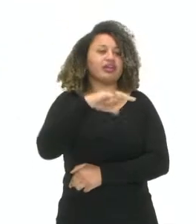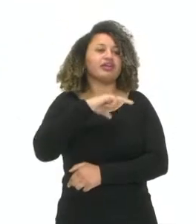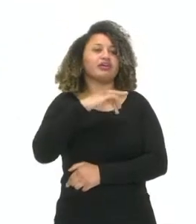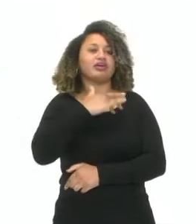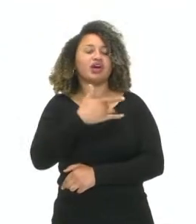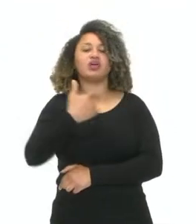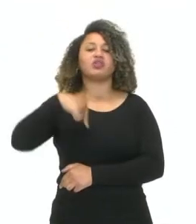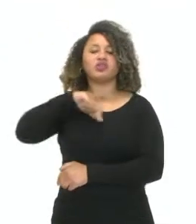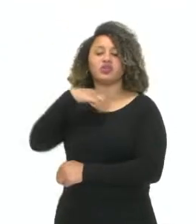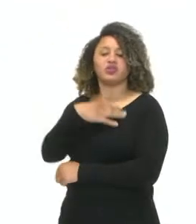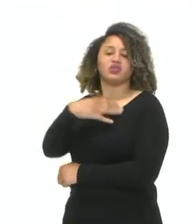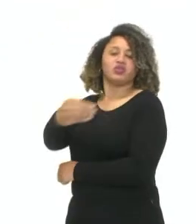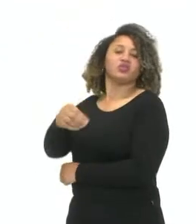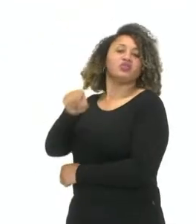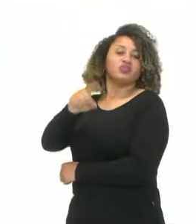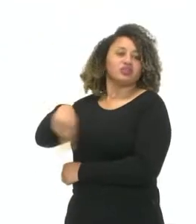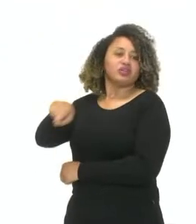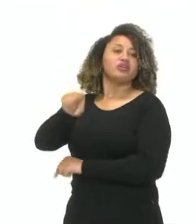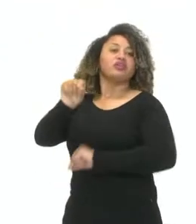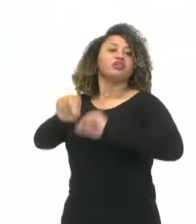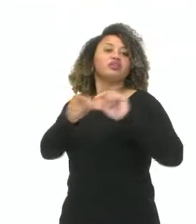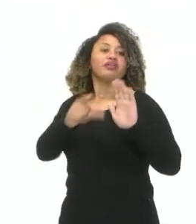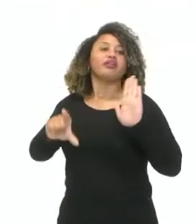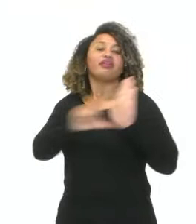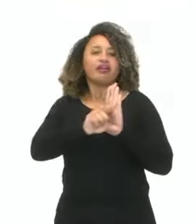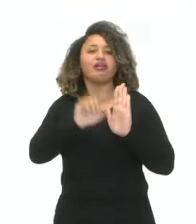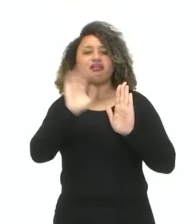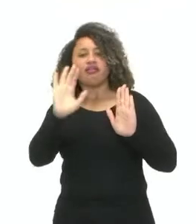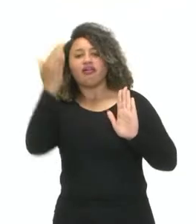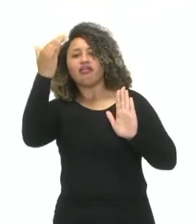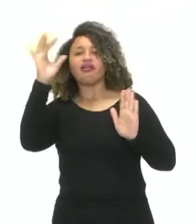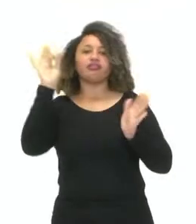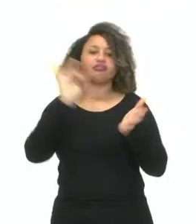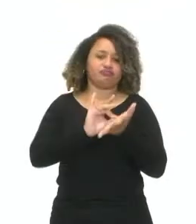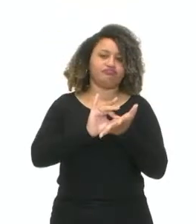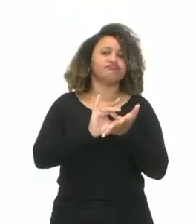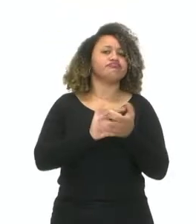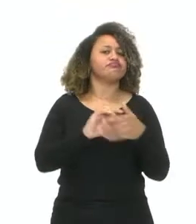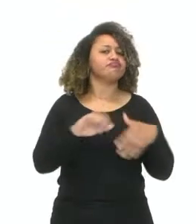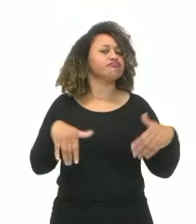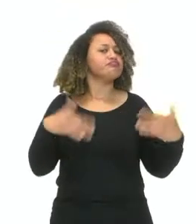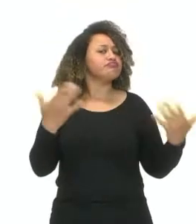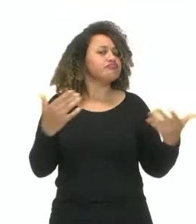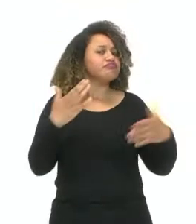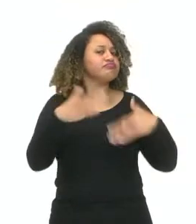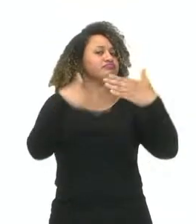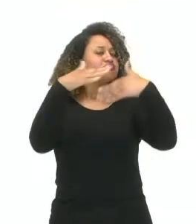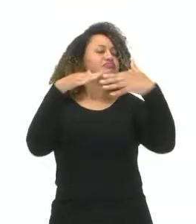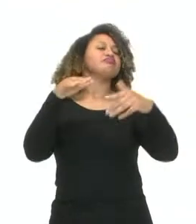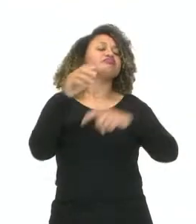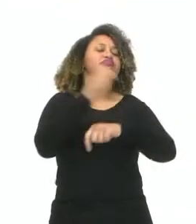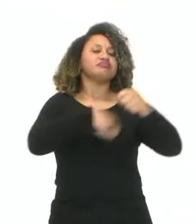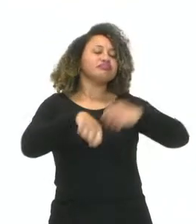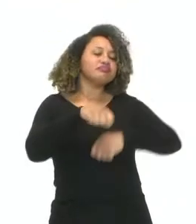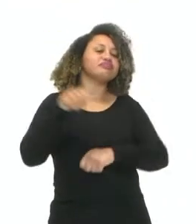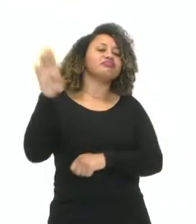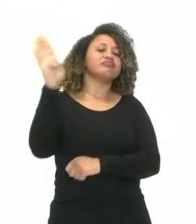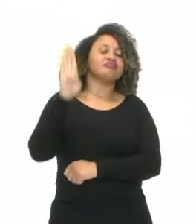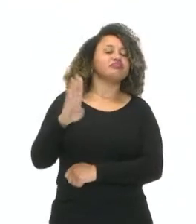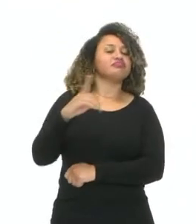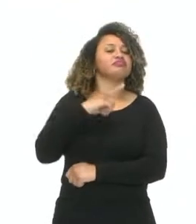nossos filhos e que a lei se cumpra. Será que esse crescimento econômico que o Brasil viveu nos